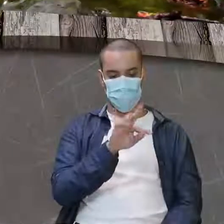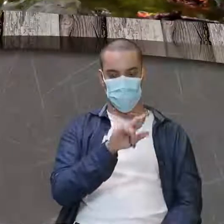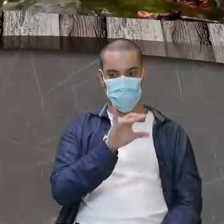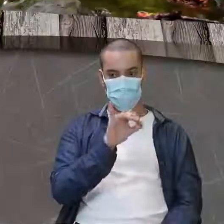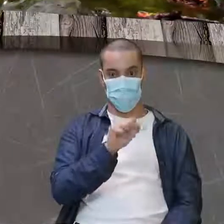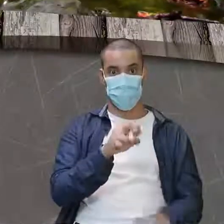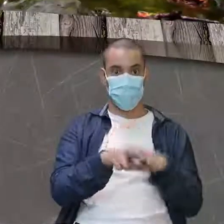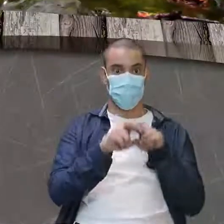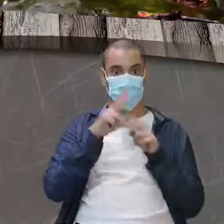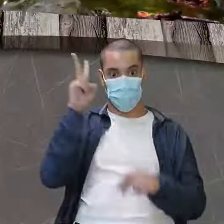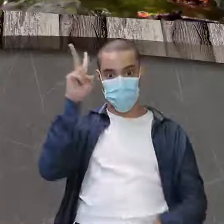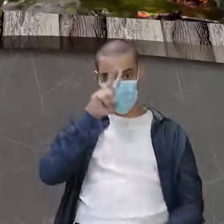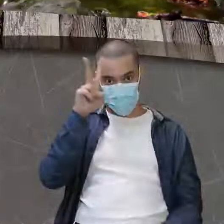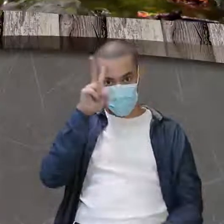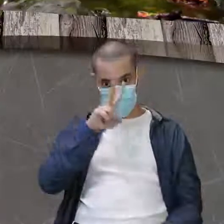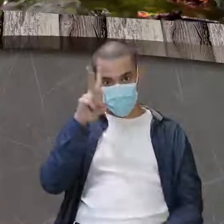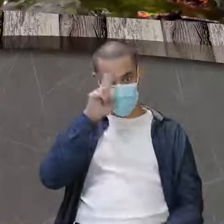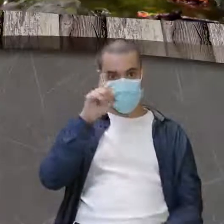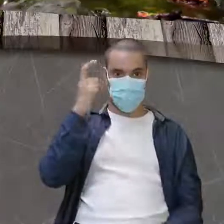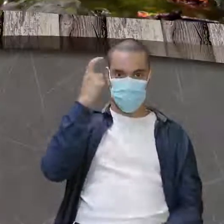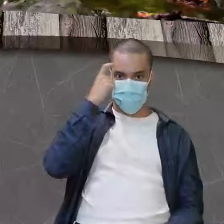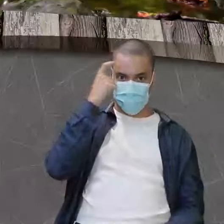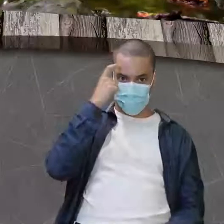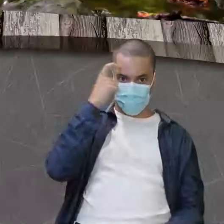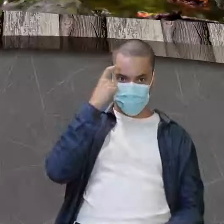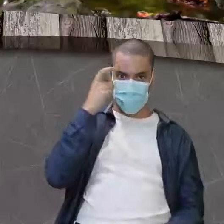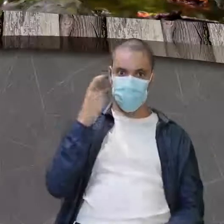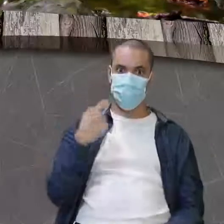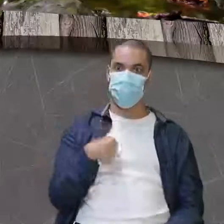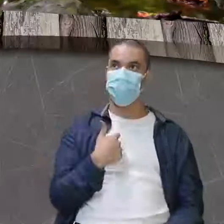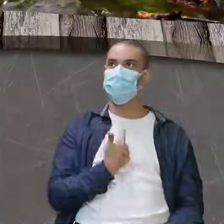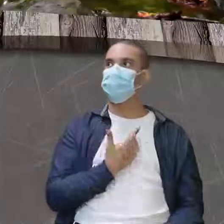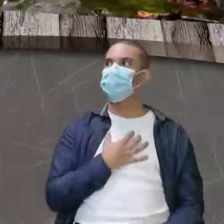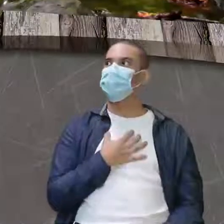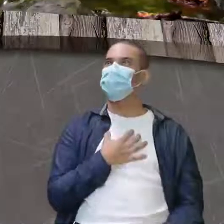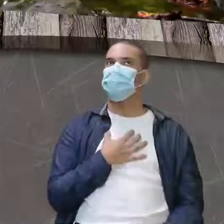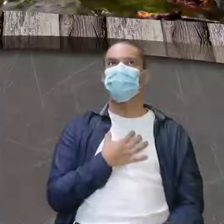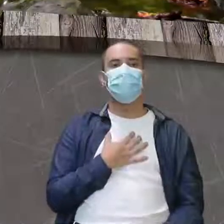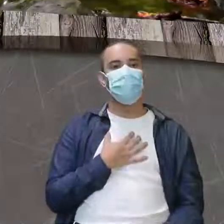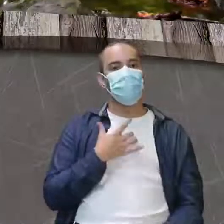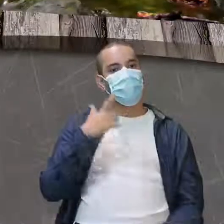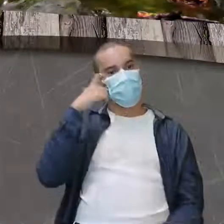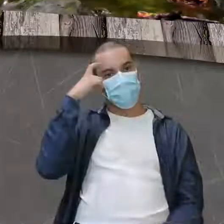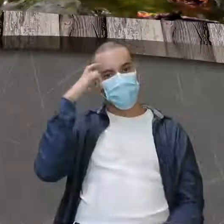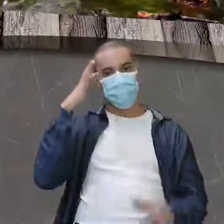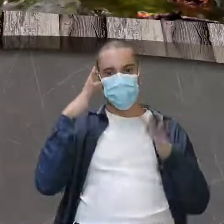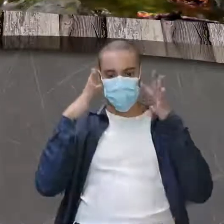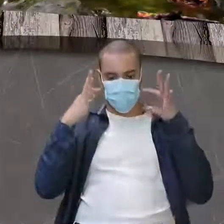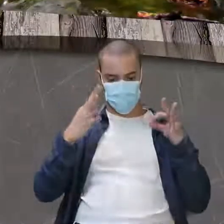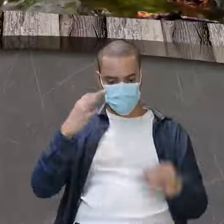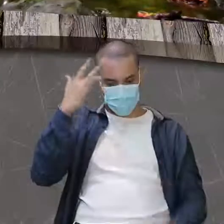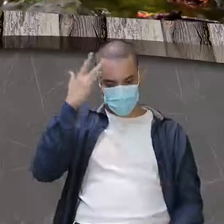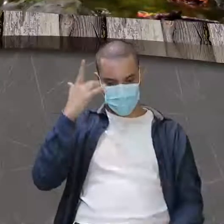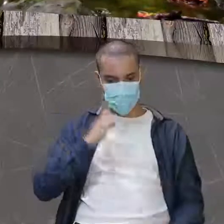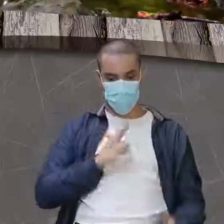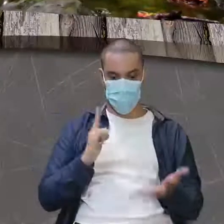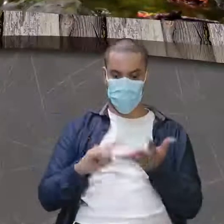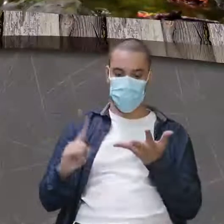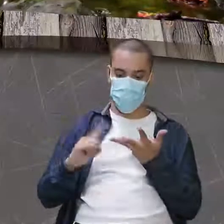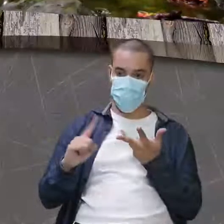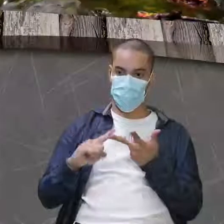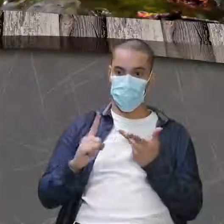tem que lembrar, tem que pensar, opa, vou respirar aqui direitinho, vou me concentrar, porque tem muita coisa aqui